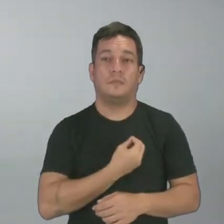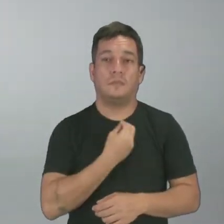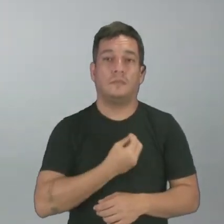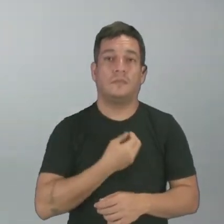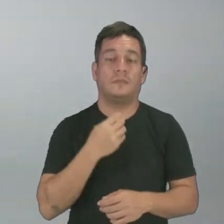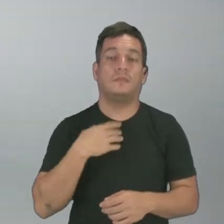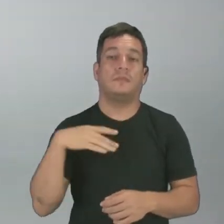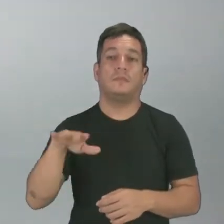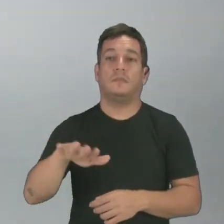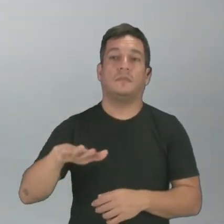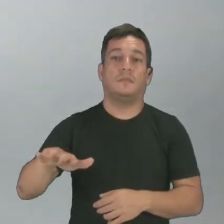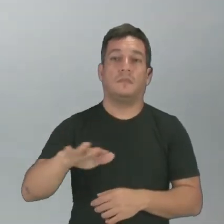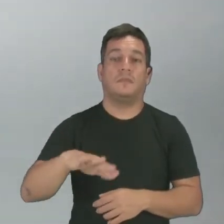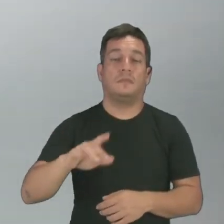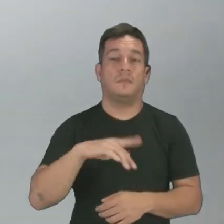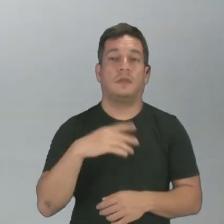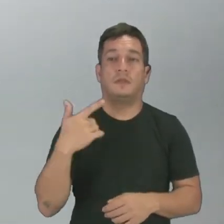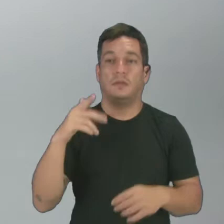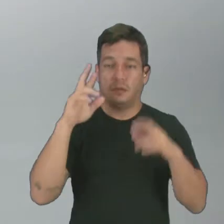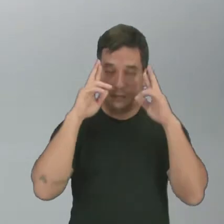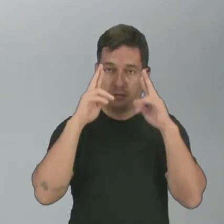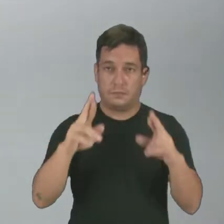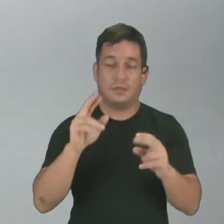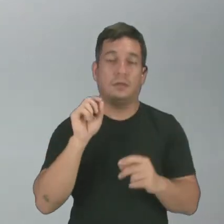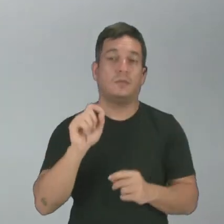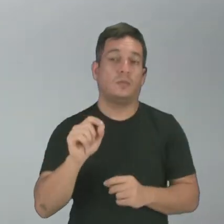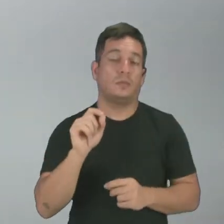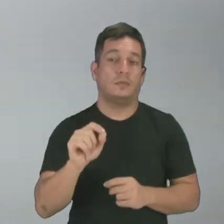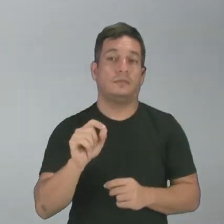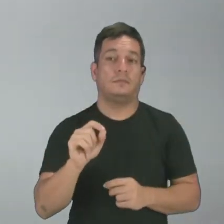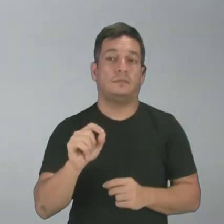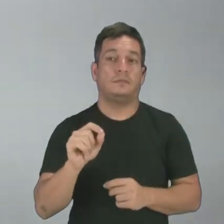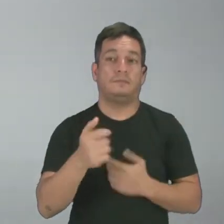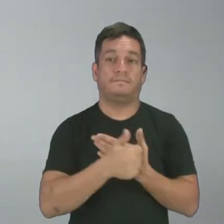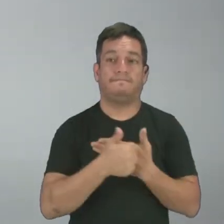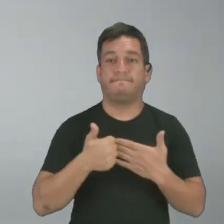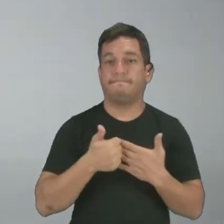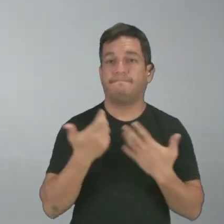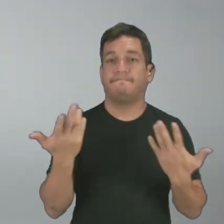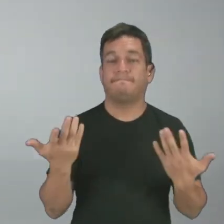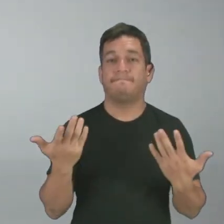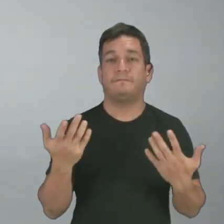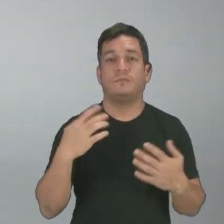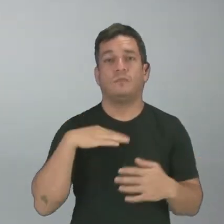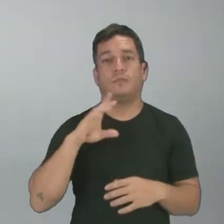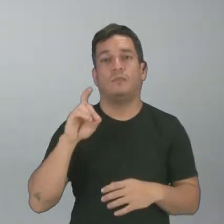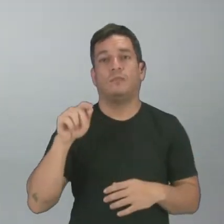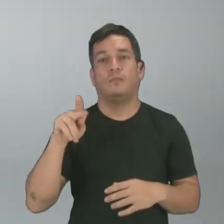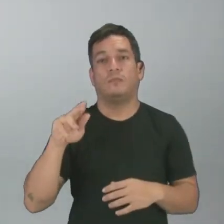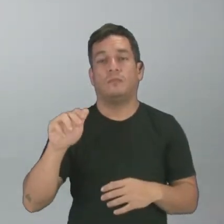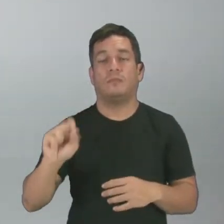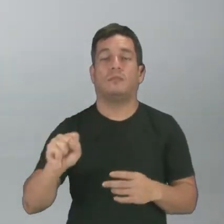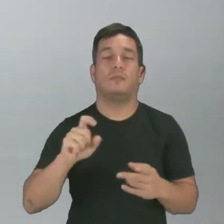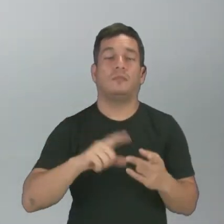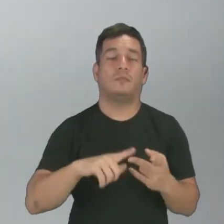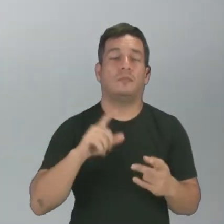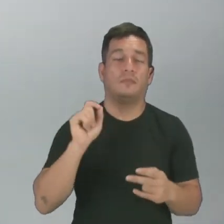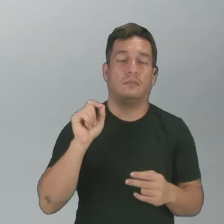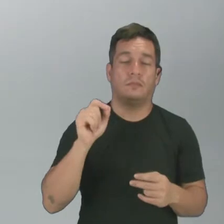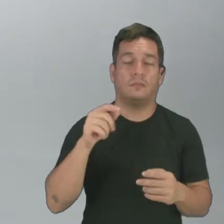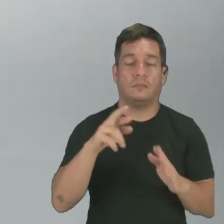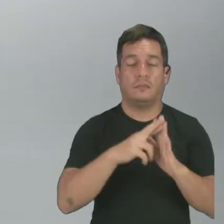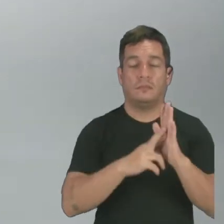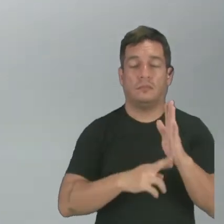sociedade, que ela não vai respeitar tipo determinadas moralidades ou dogmas ou regras sociais de